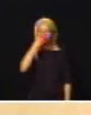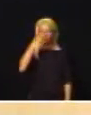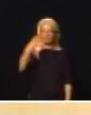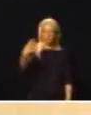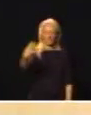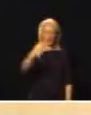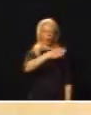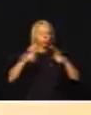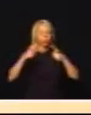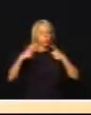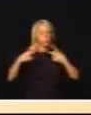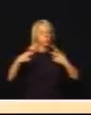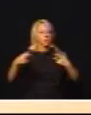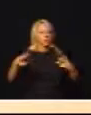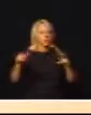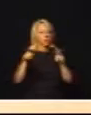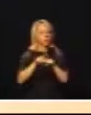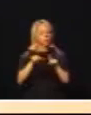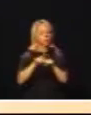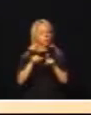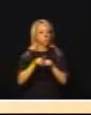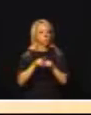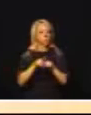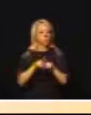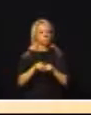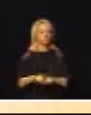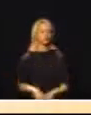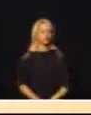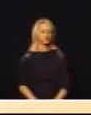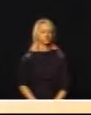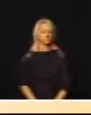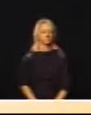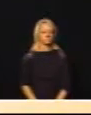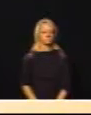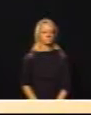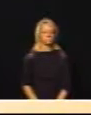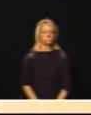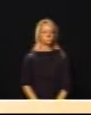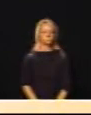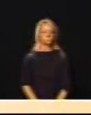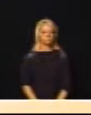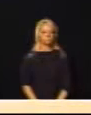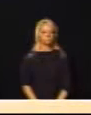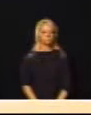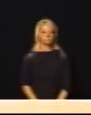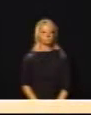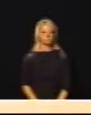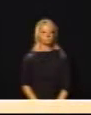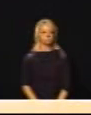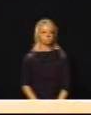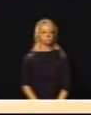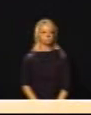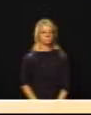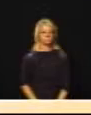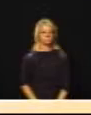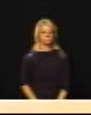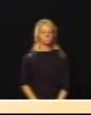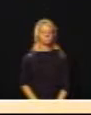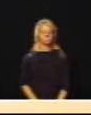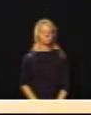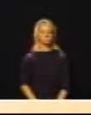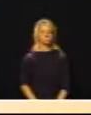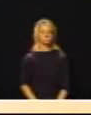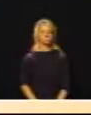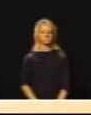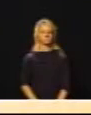animais peçonhentos já o vereador Douglas Carbone pede que a prefeitura o material para a construção de muros em casas